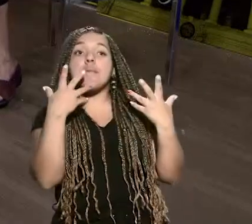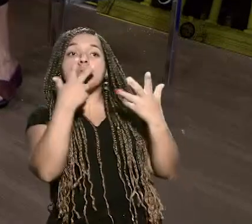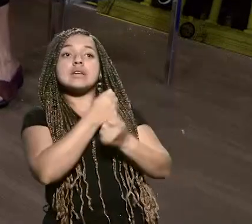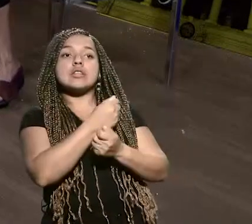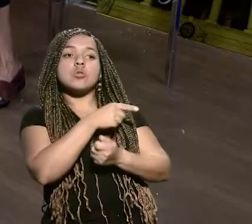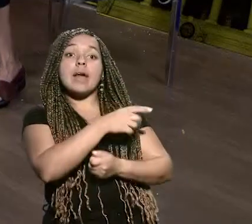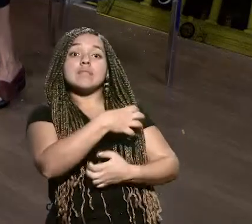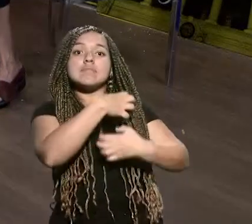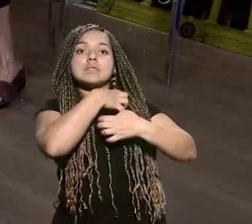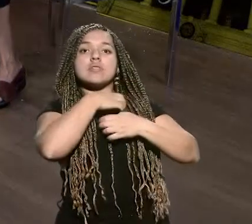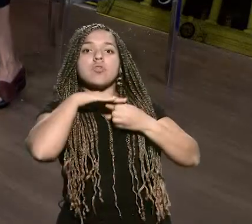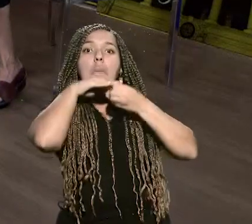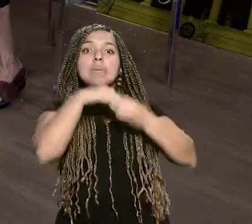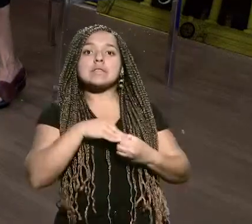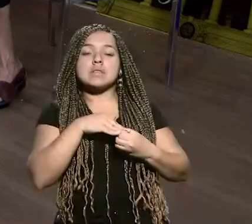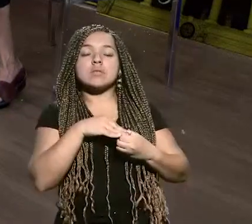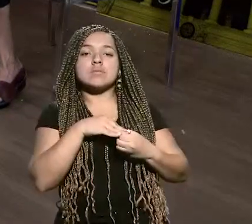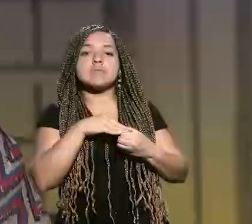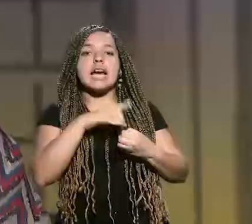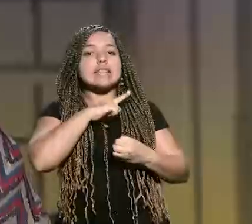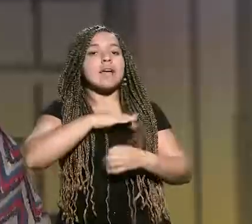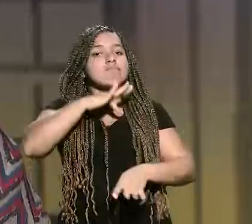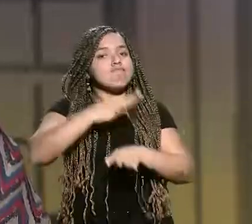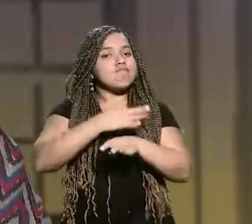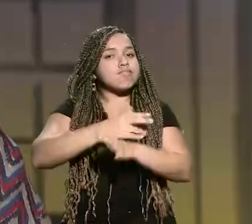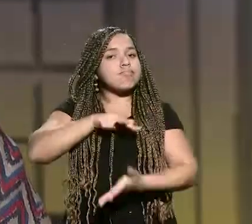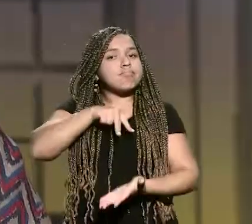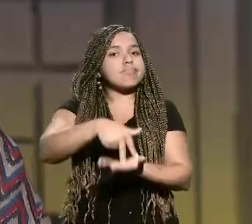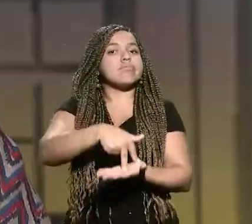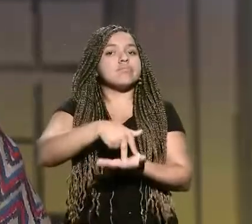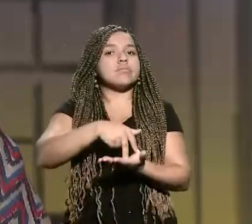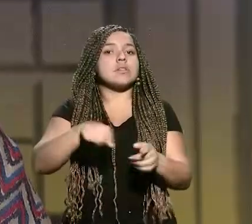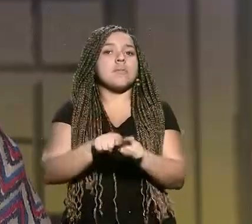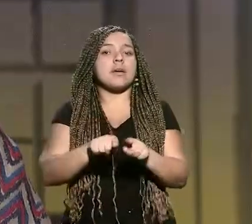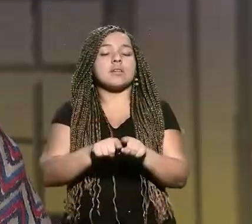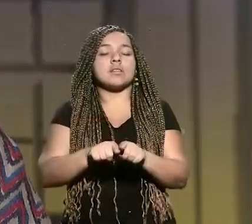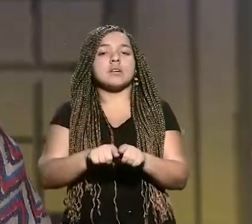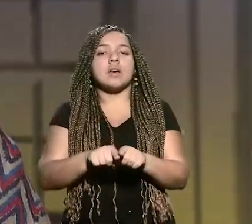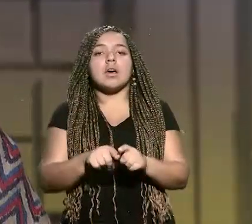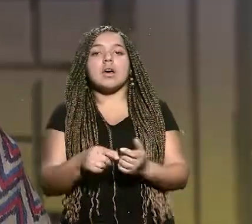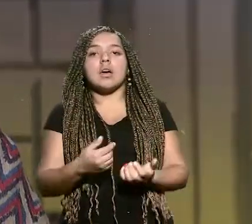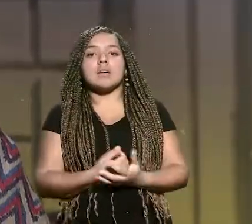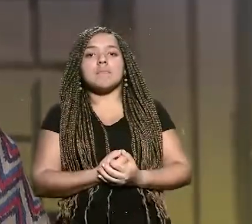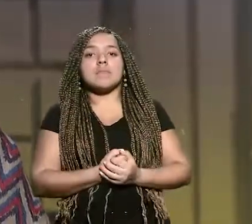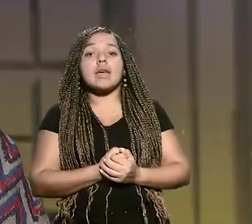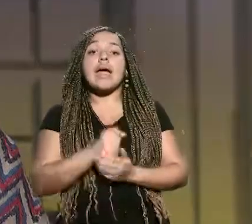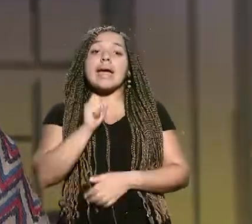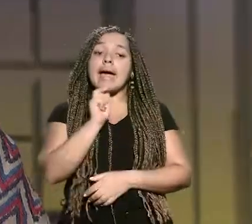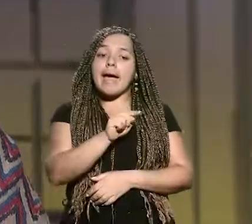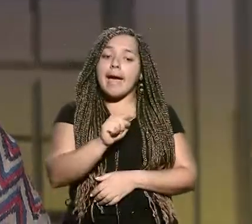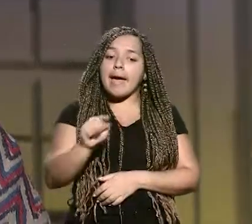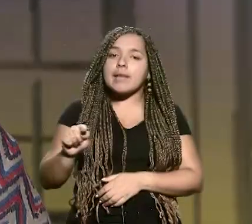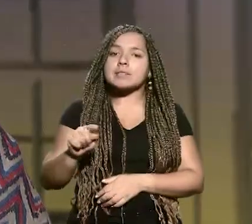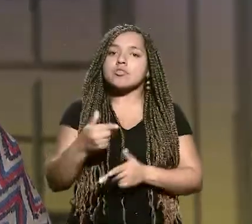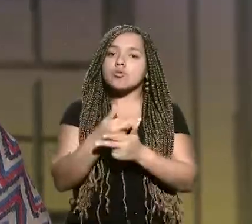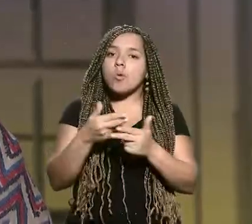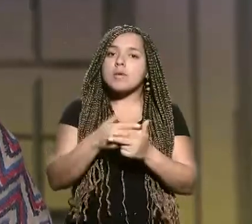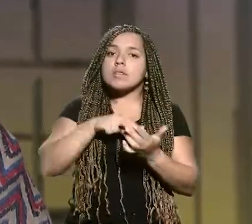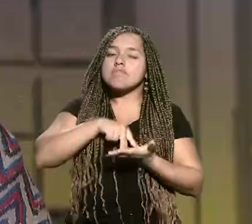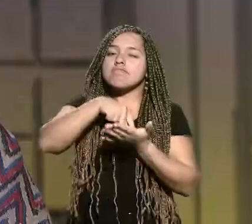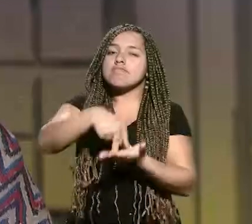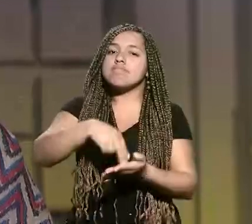uma desesperança, né? Qual a expectativa de vida de um menino que sem pai, sem irmão mais velho, sem primo, todo mundo